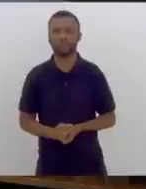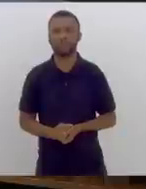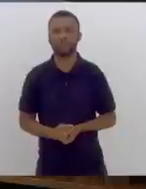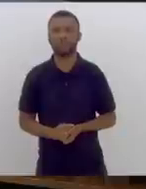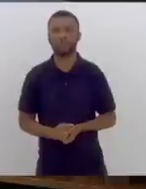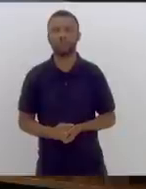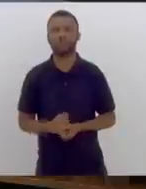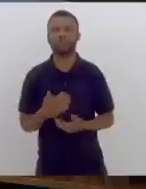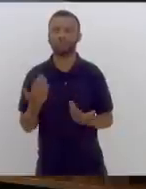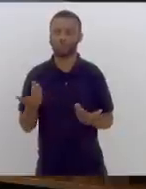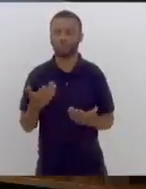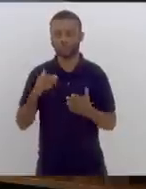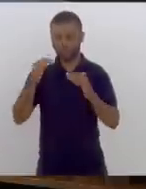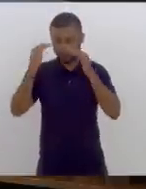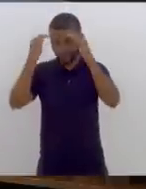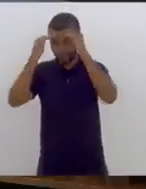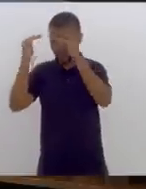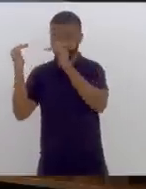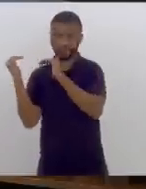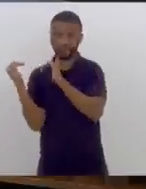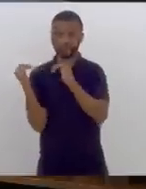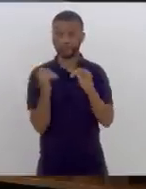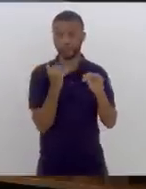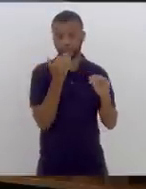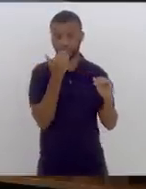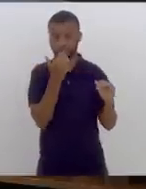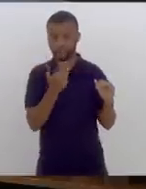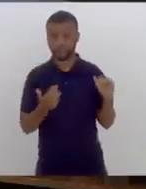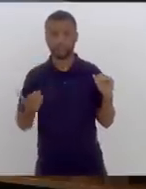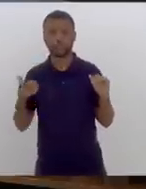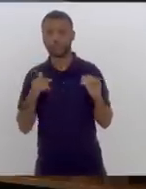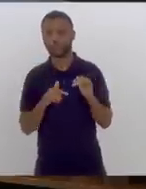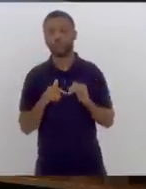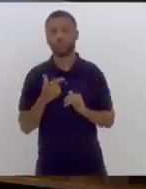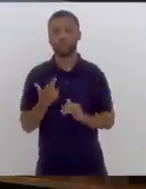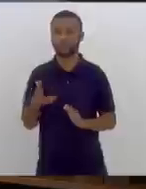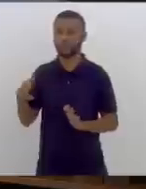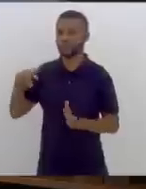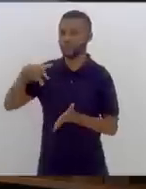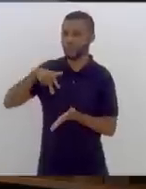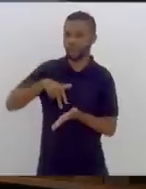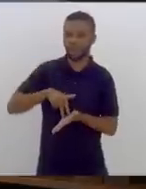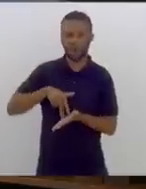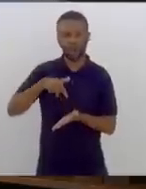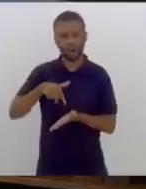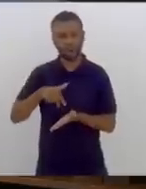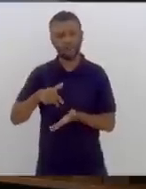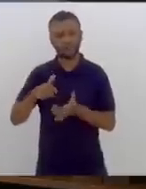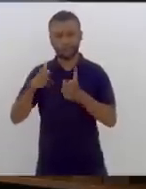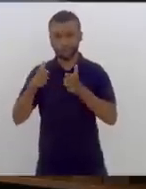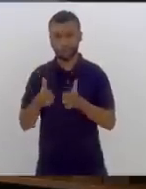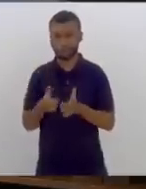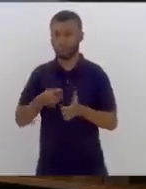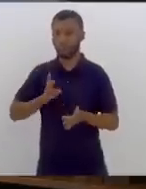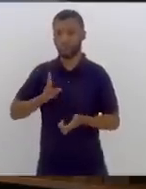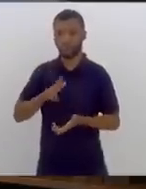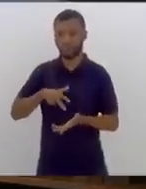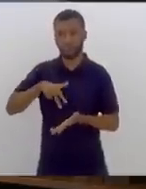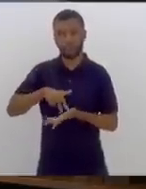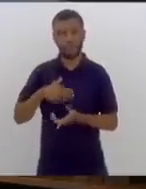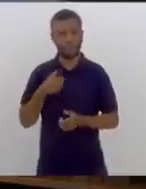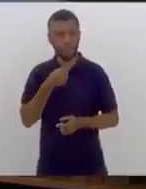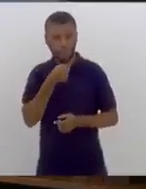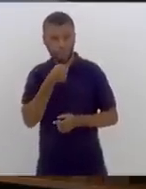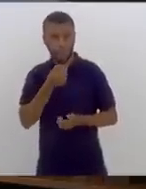atendendo aqui a solicitação aqui do público permanecer aqui no local como